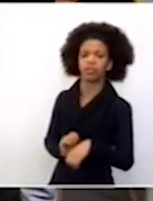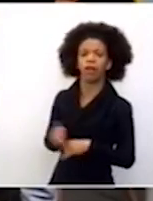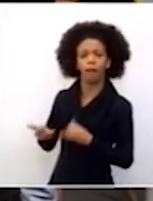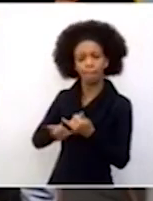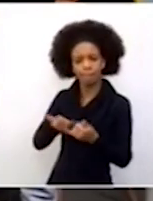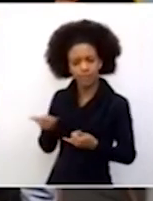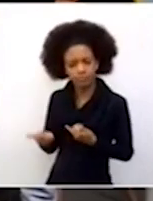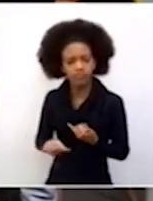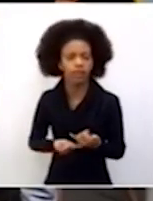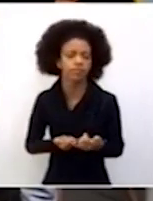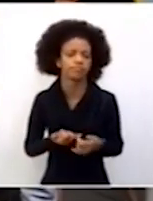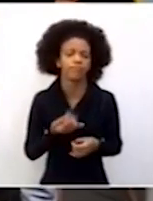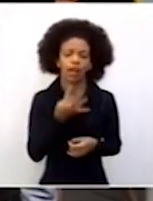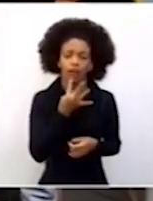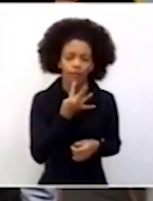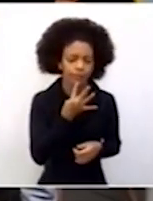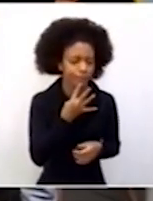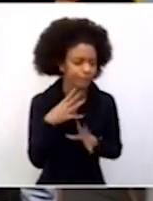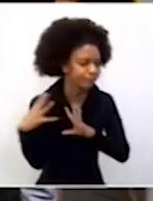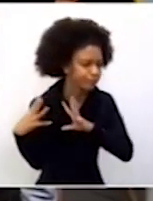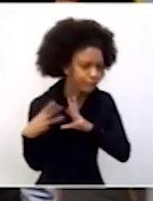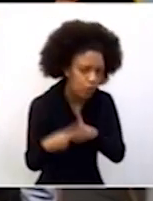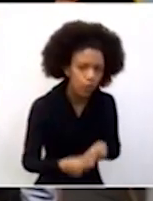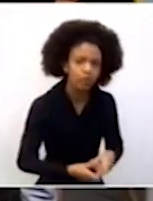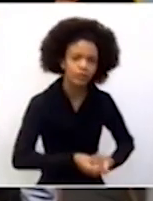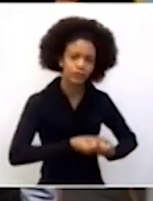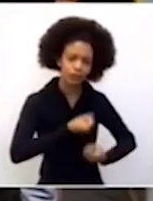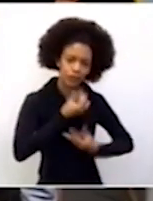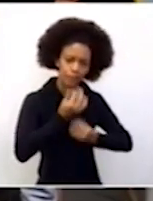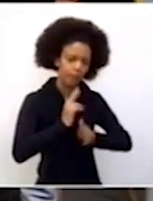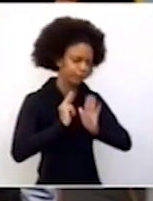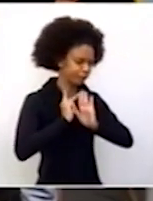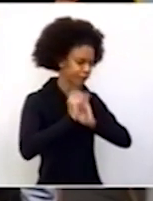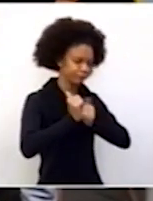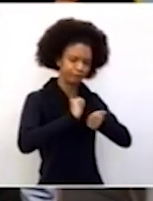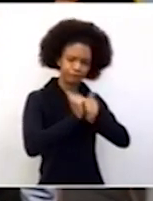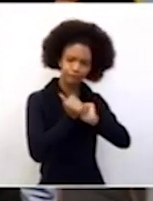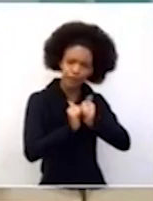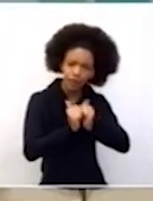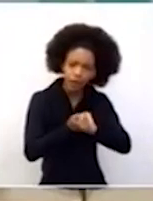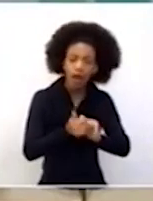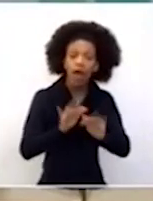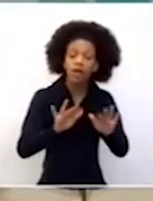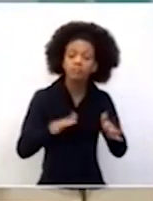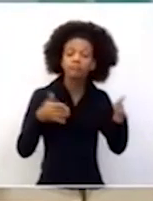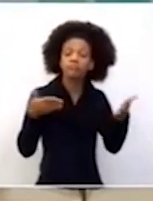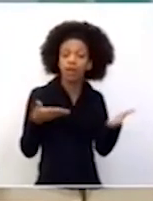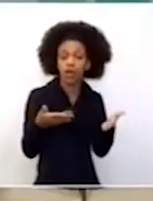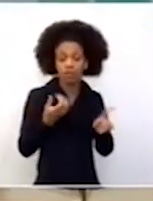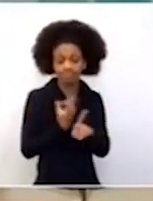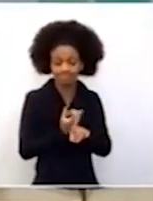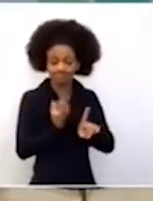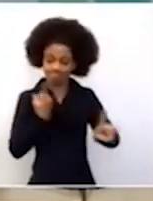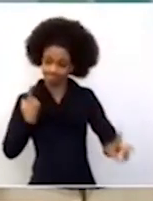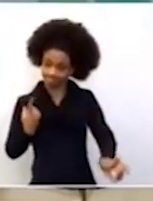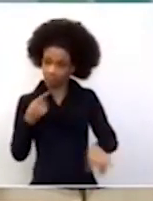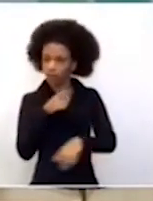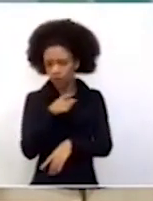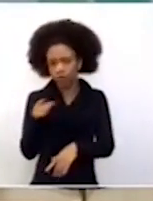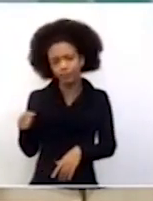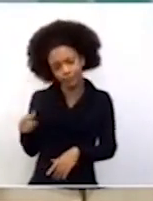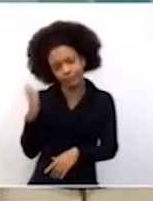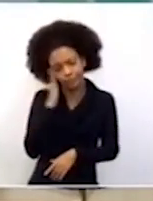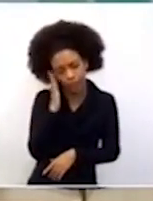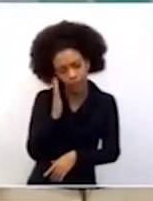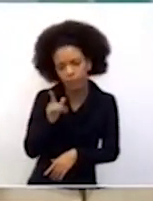mundo conhece, né? Fácil, em formatos variados. E nesse momento de isolamento, como você disse, né,